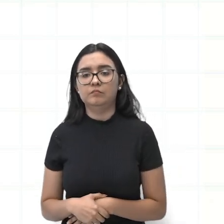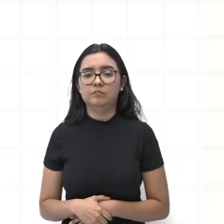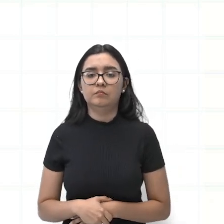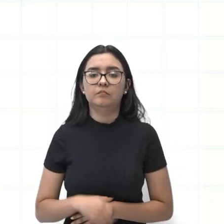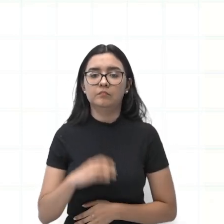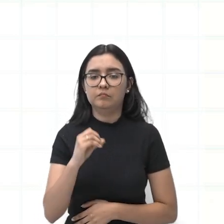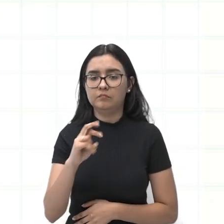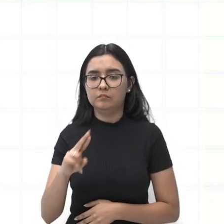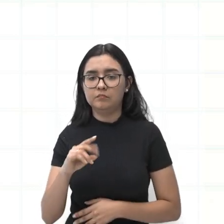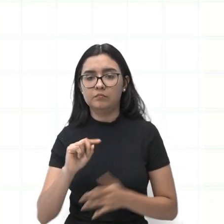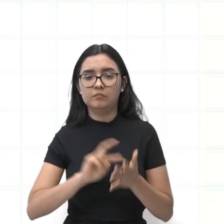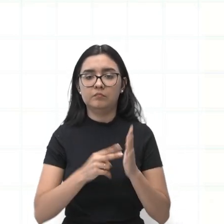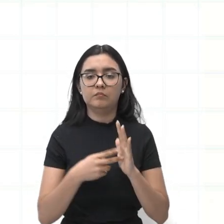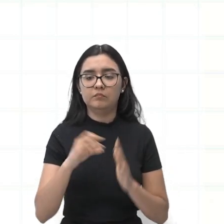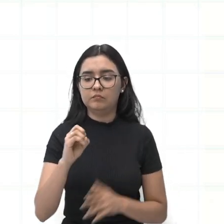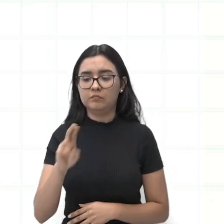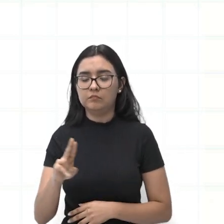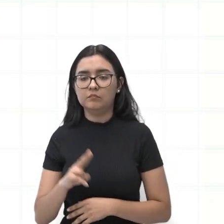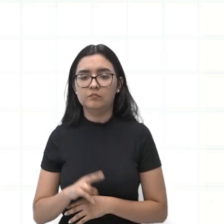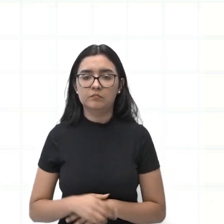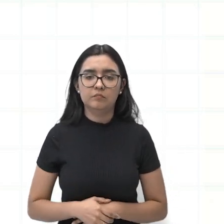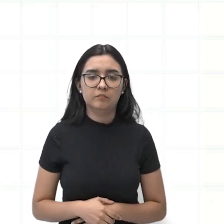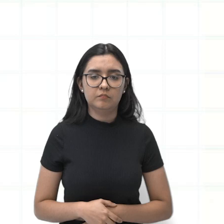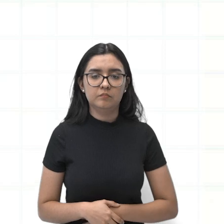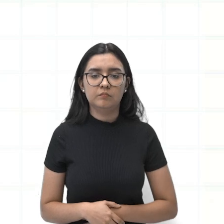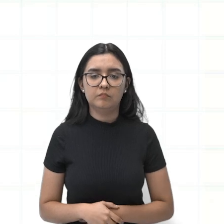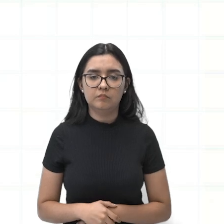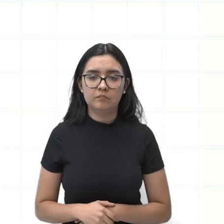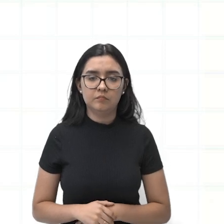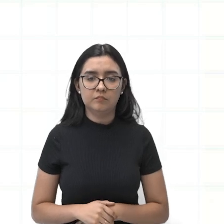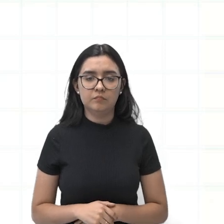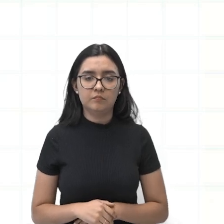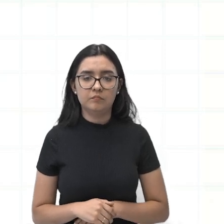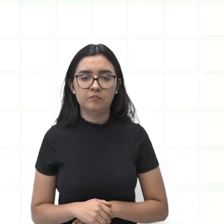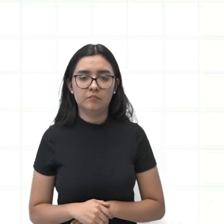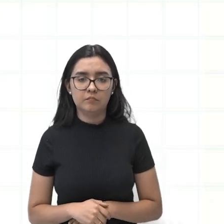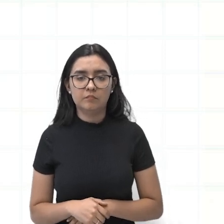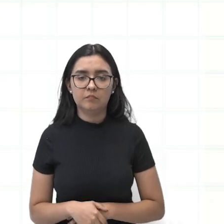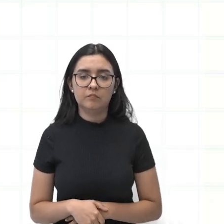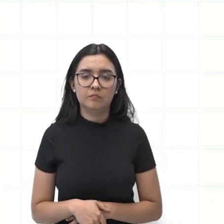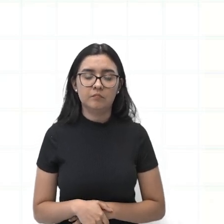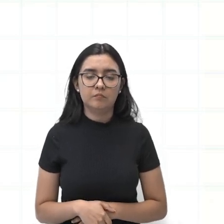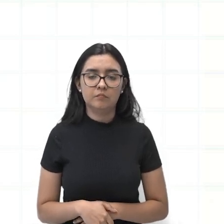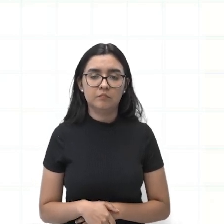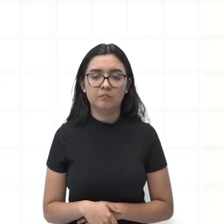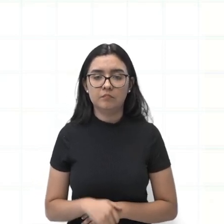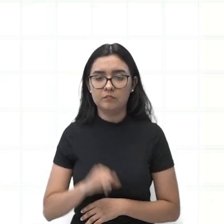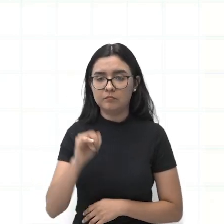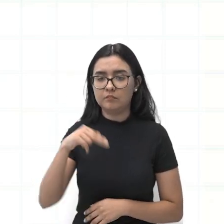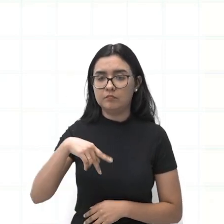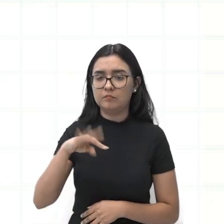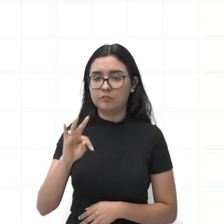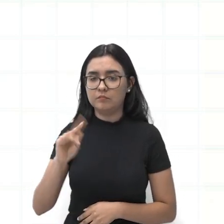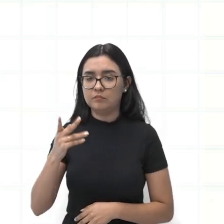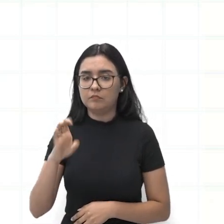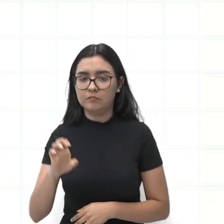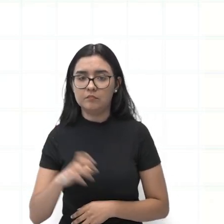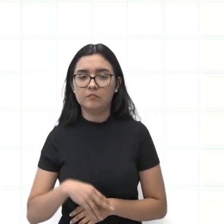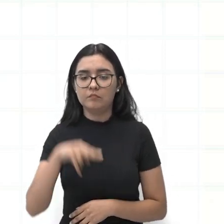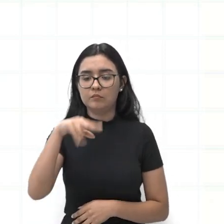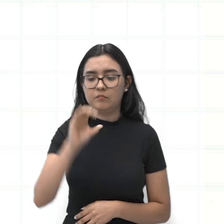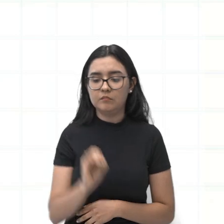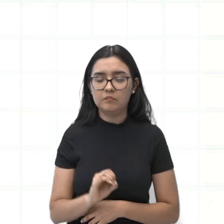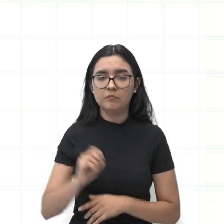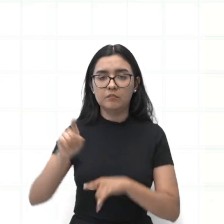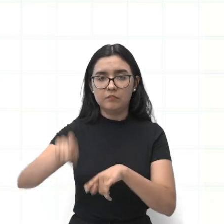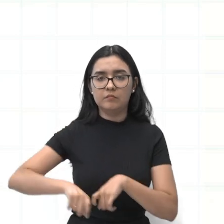palavrinha or, ou na cidade, tá? In the quer dizer na, e aqui o in the quer dizer